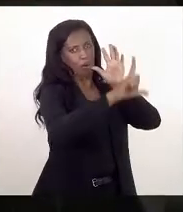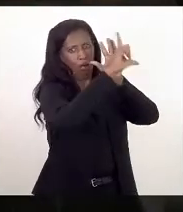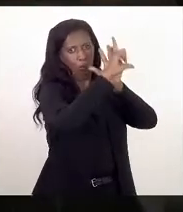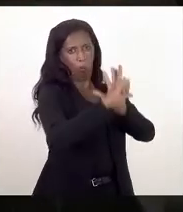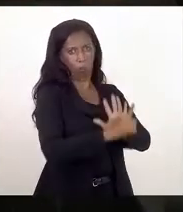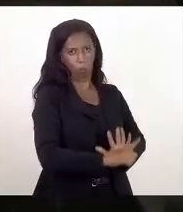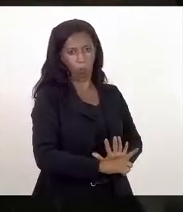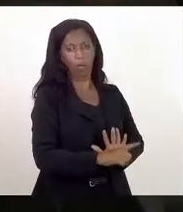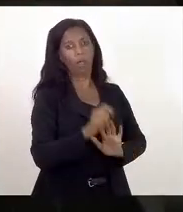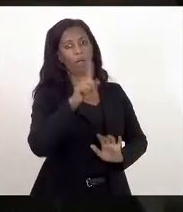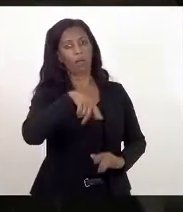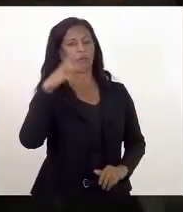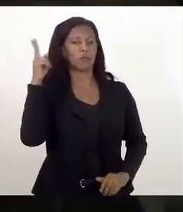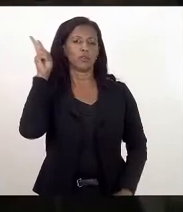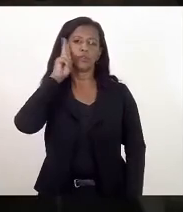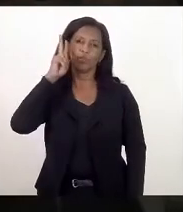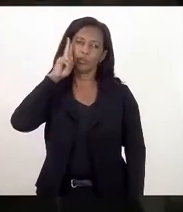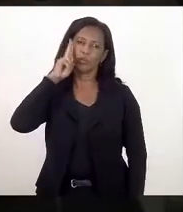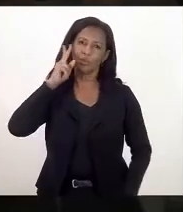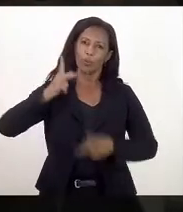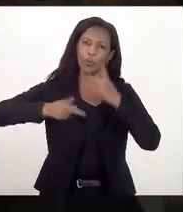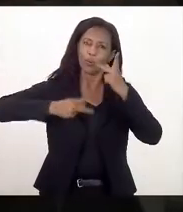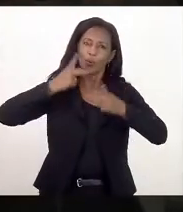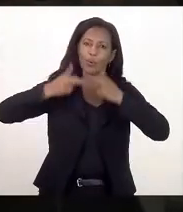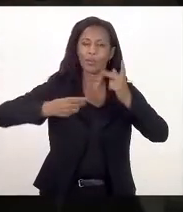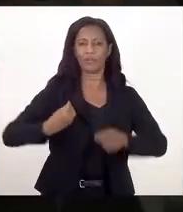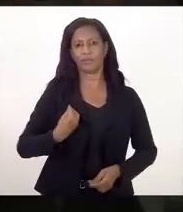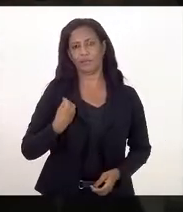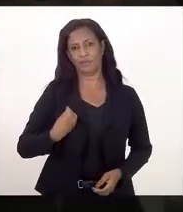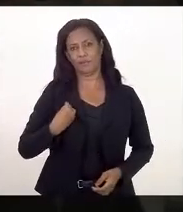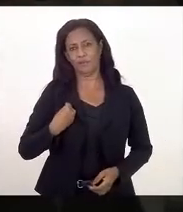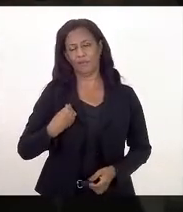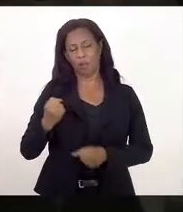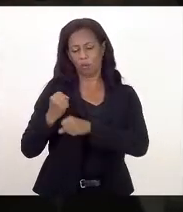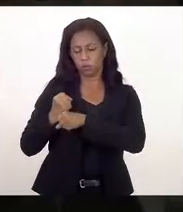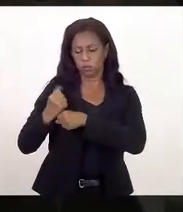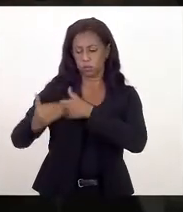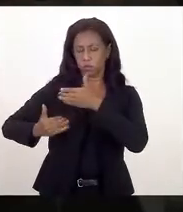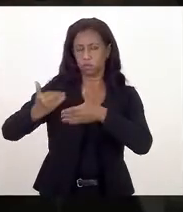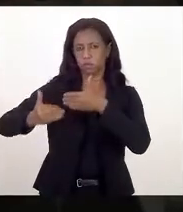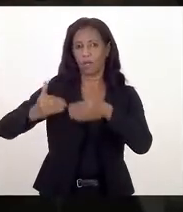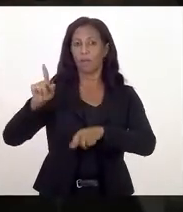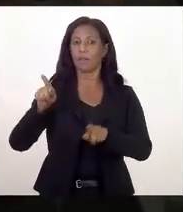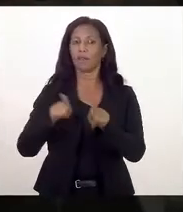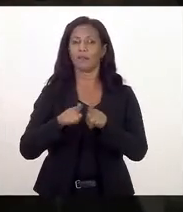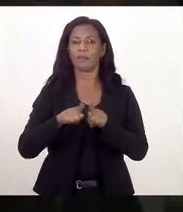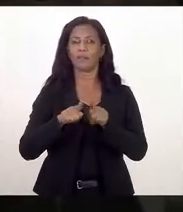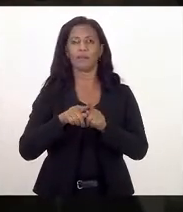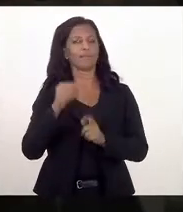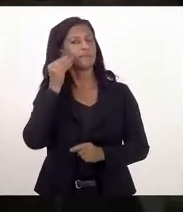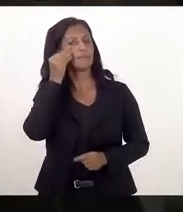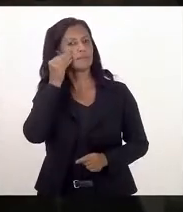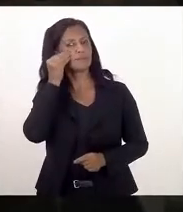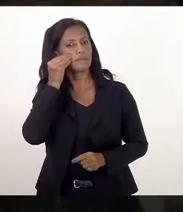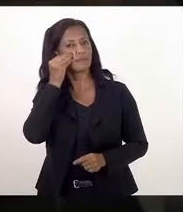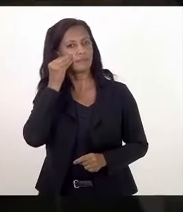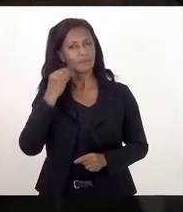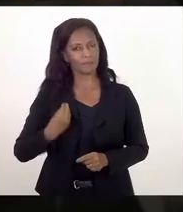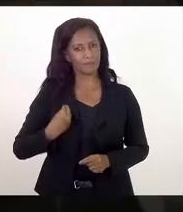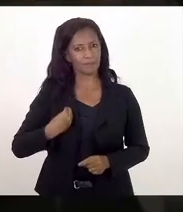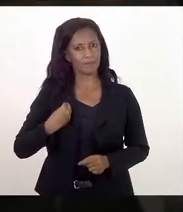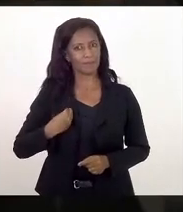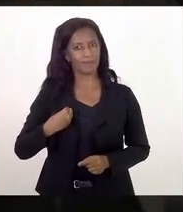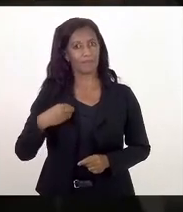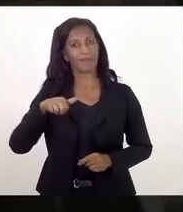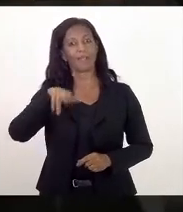Ela é uma história contada e vivida por esses anos todos e ela é, sobretudo, a experiência no presente de quem faz a